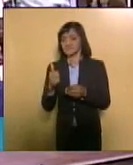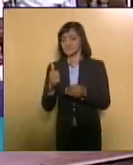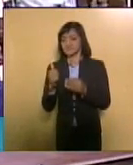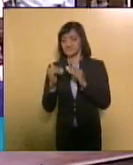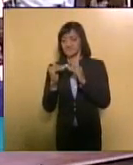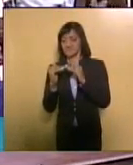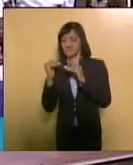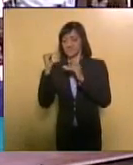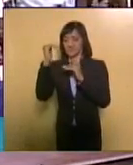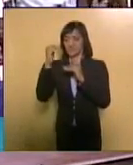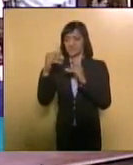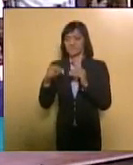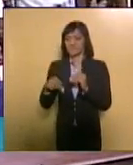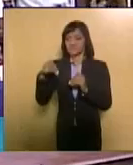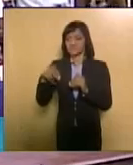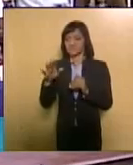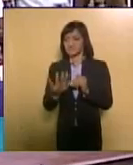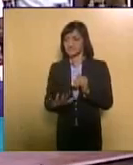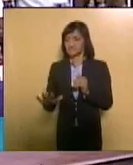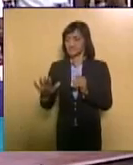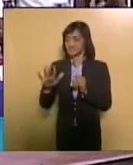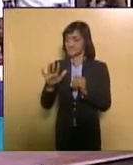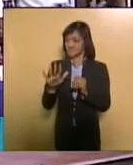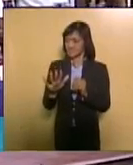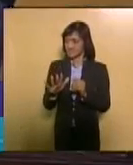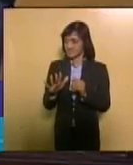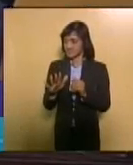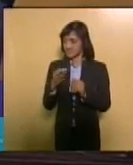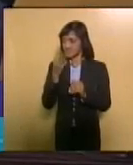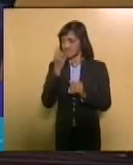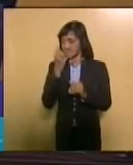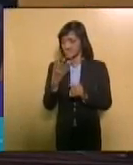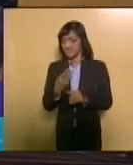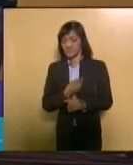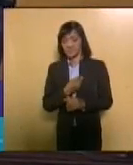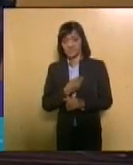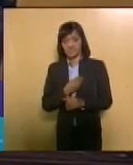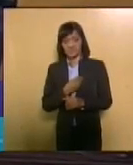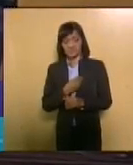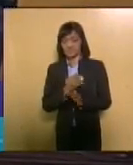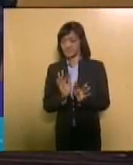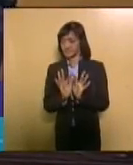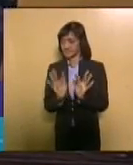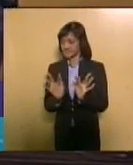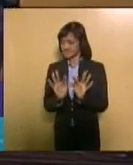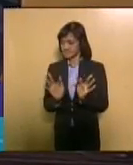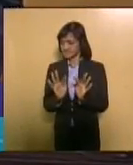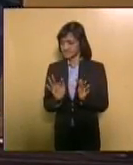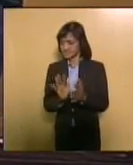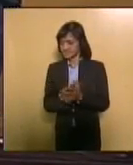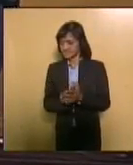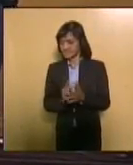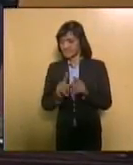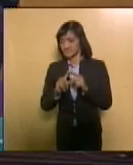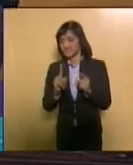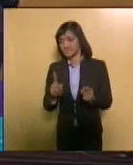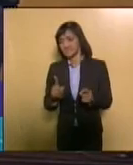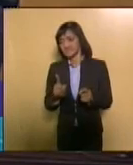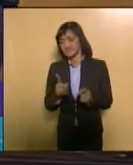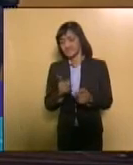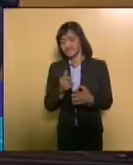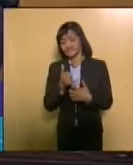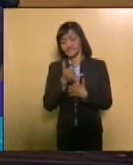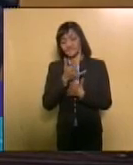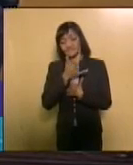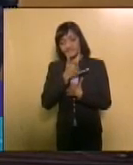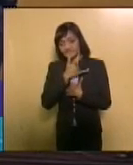melhor PIB que tem uma qualidade de vida razoável e que infelizmente amarga